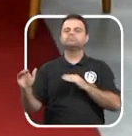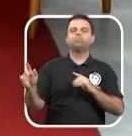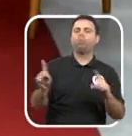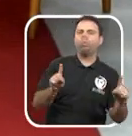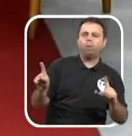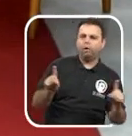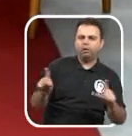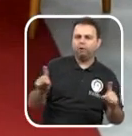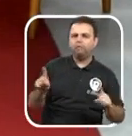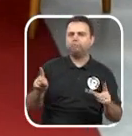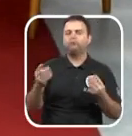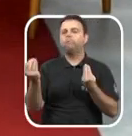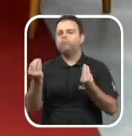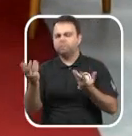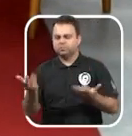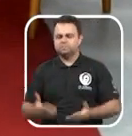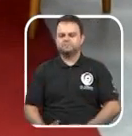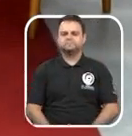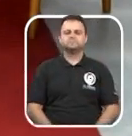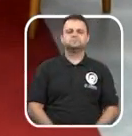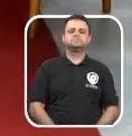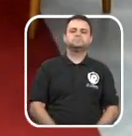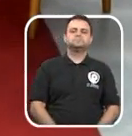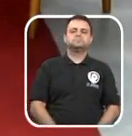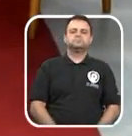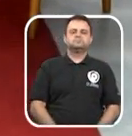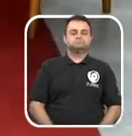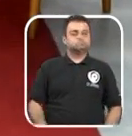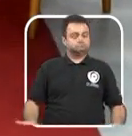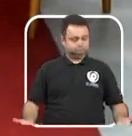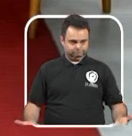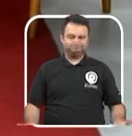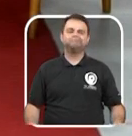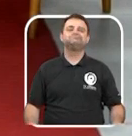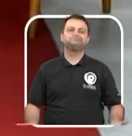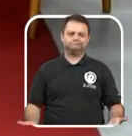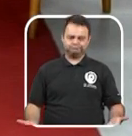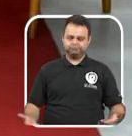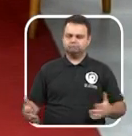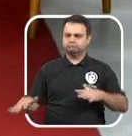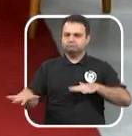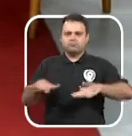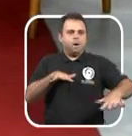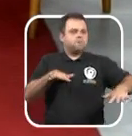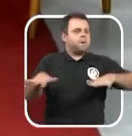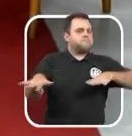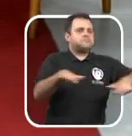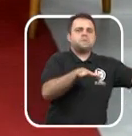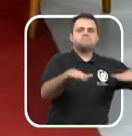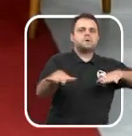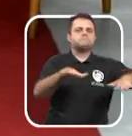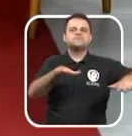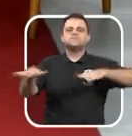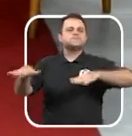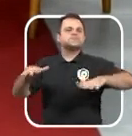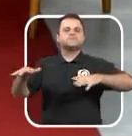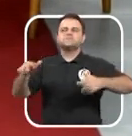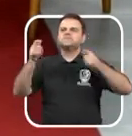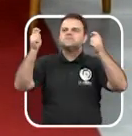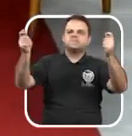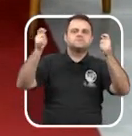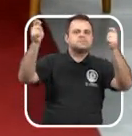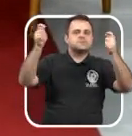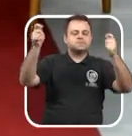a manutenção do veto do Executivo? Teve um movimento muito forte que levou à aprovação. Uma audiência pública realizada